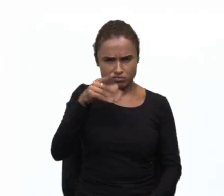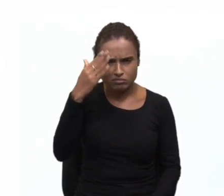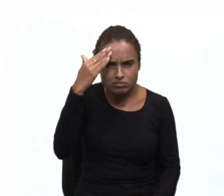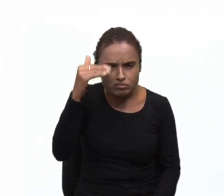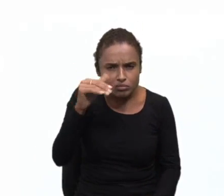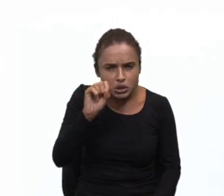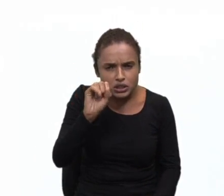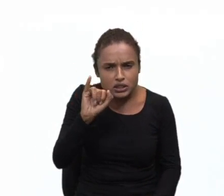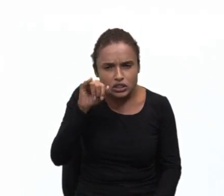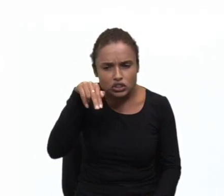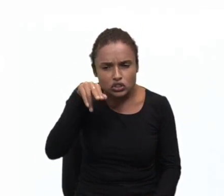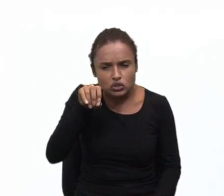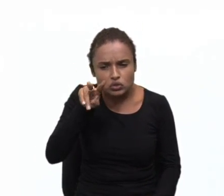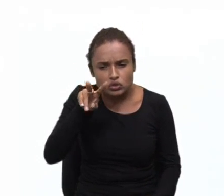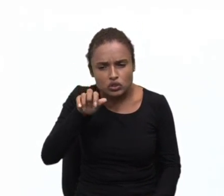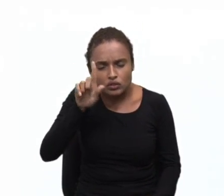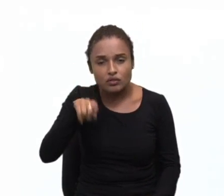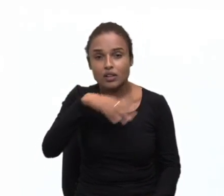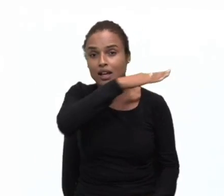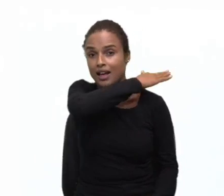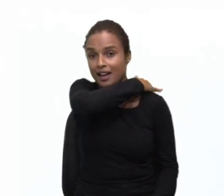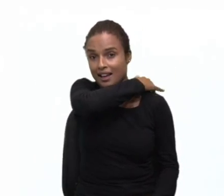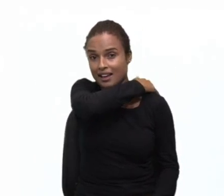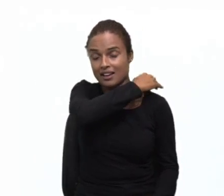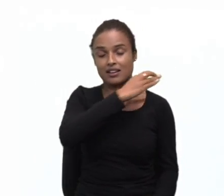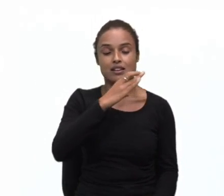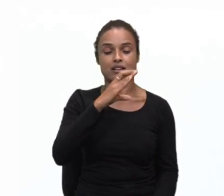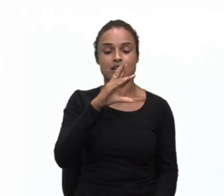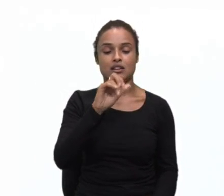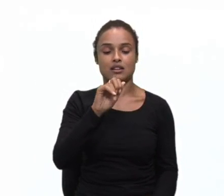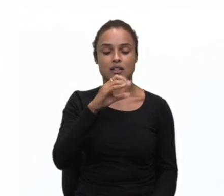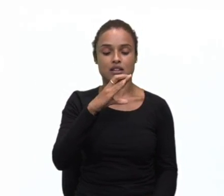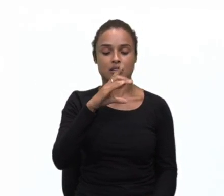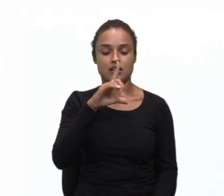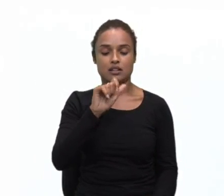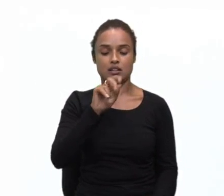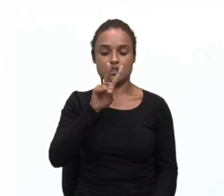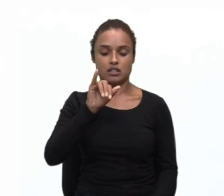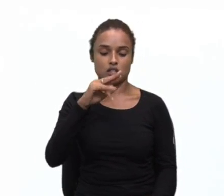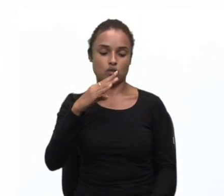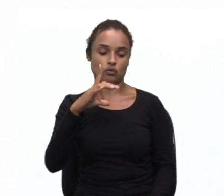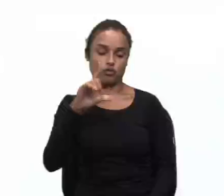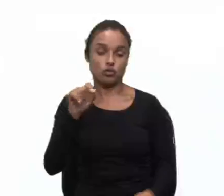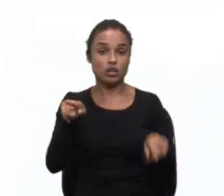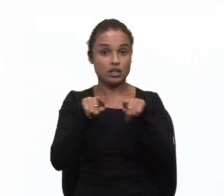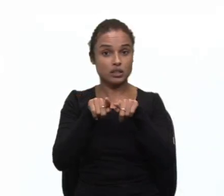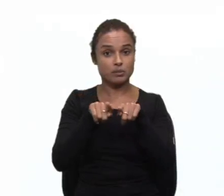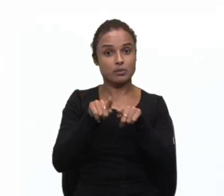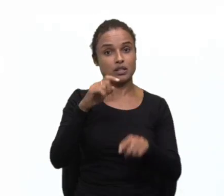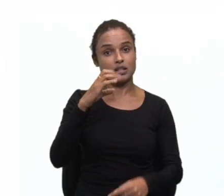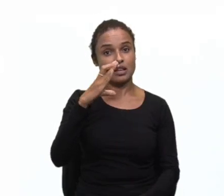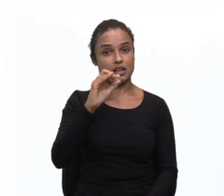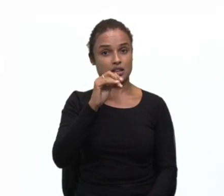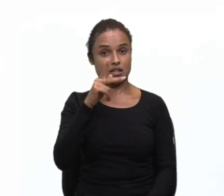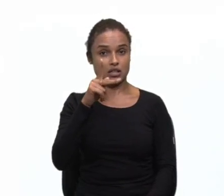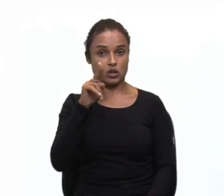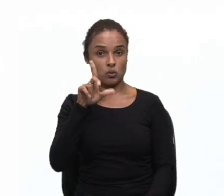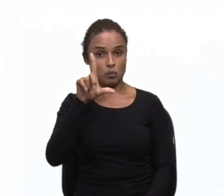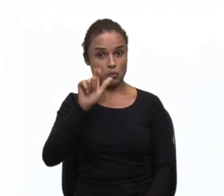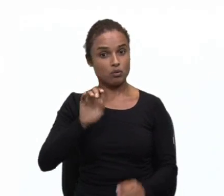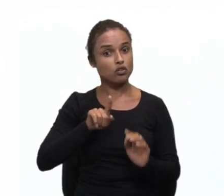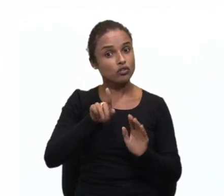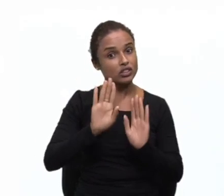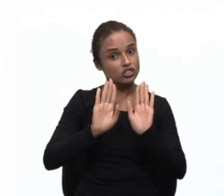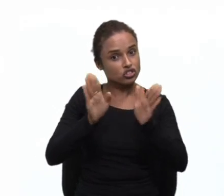Faz parte a clavícula e a escápula. Faz parte do cíngulo do membro superior. Isso aí vocês já